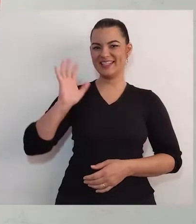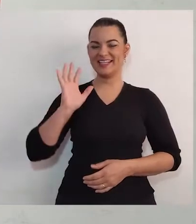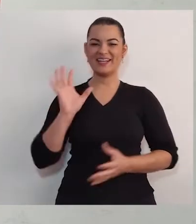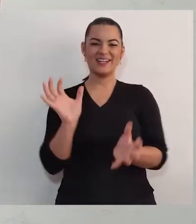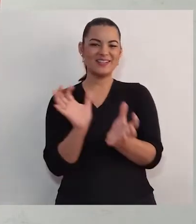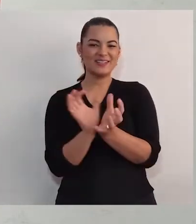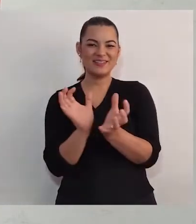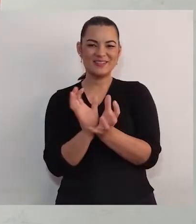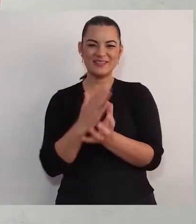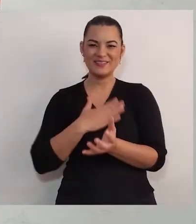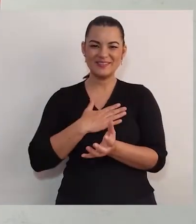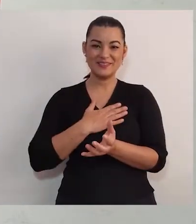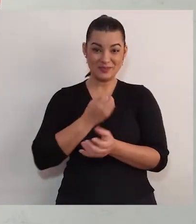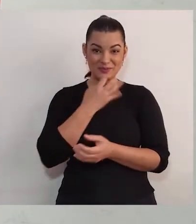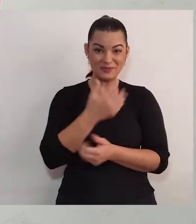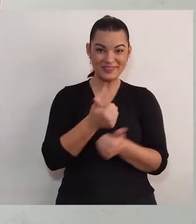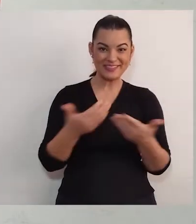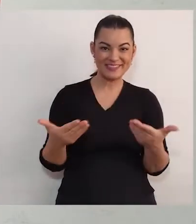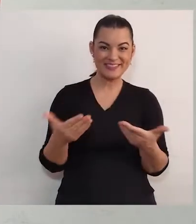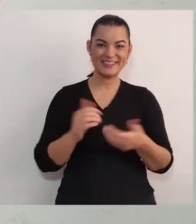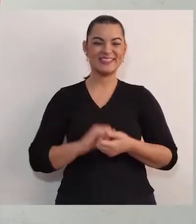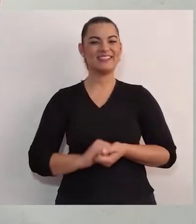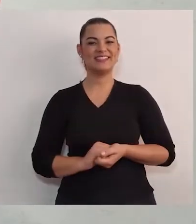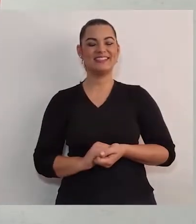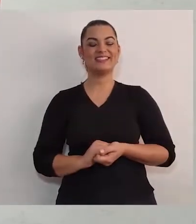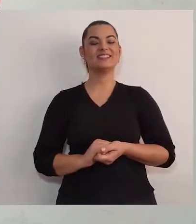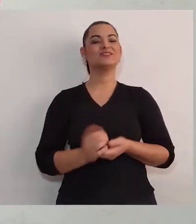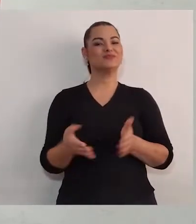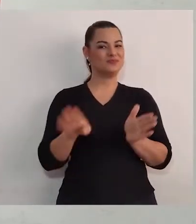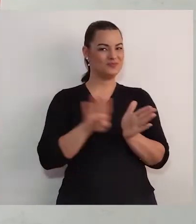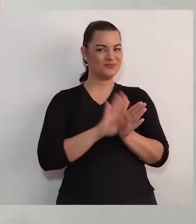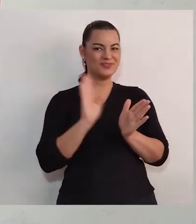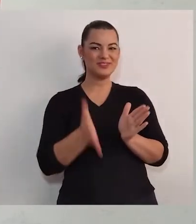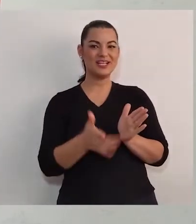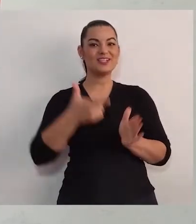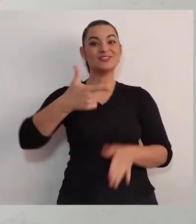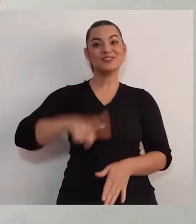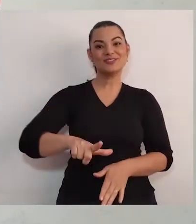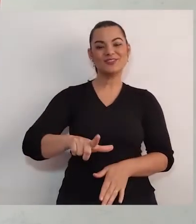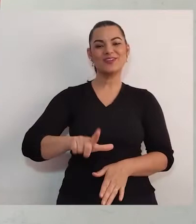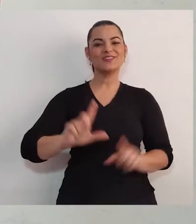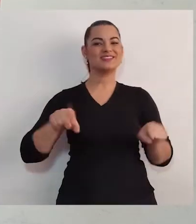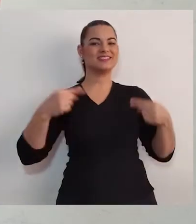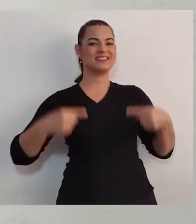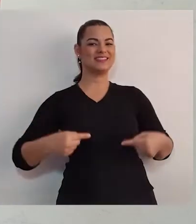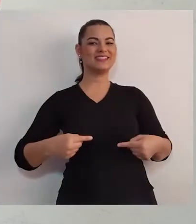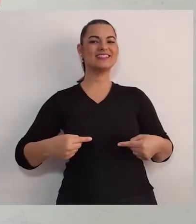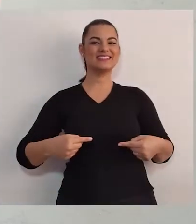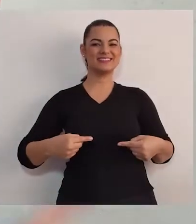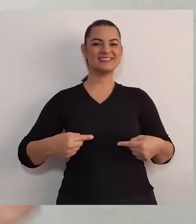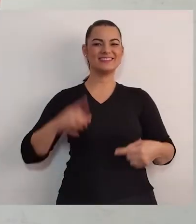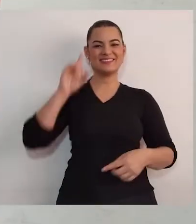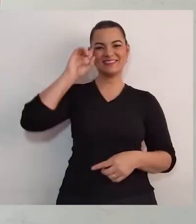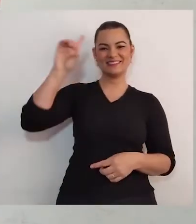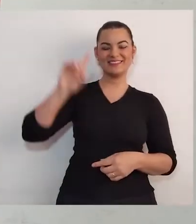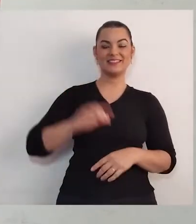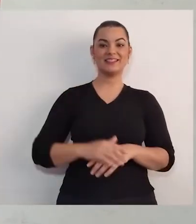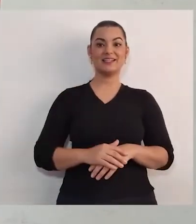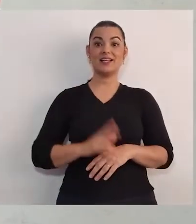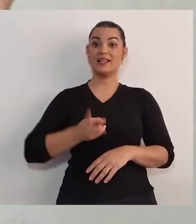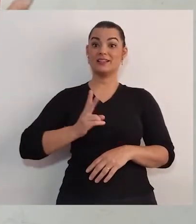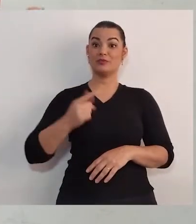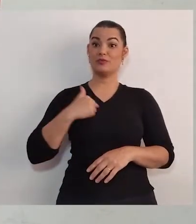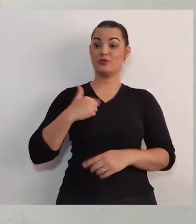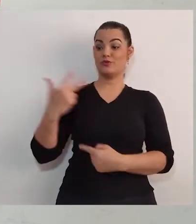Olá, turminha! Tudo bem com vocês? Chegamos para mais um desafio. E olha, toda vez que a